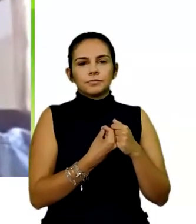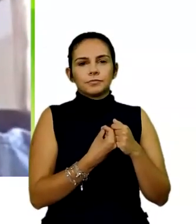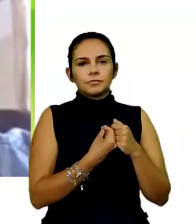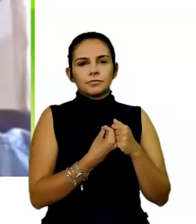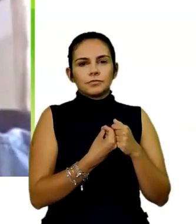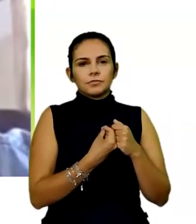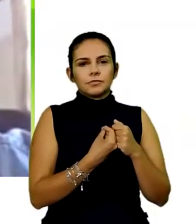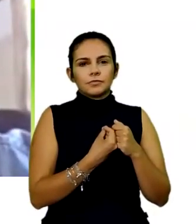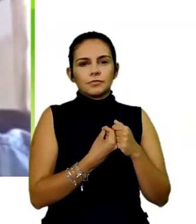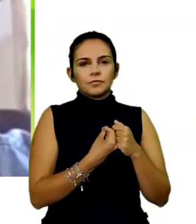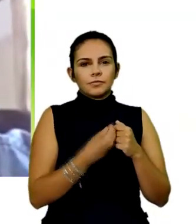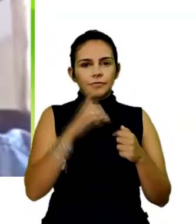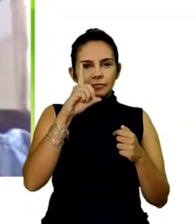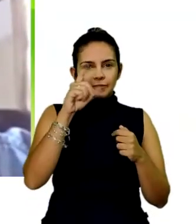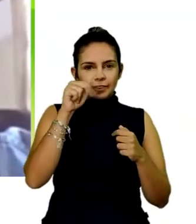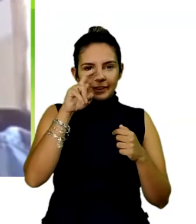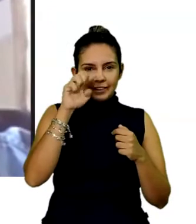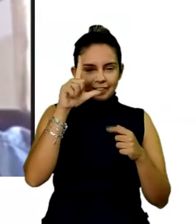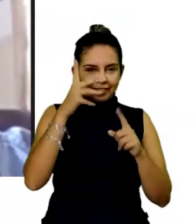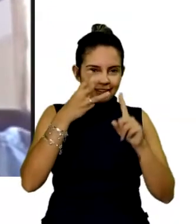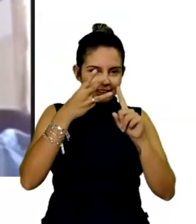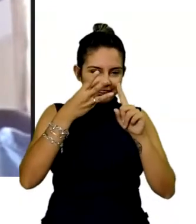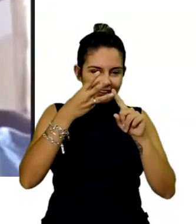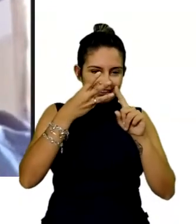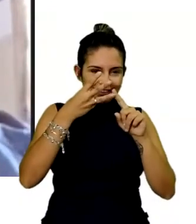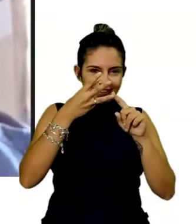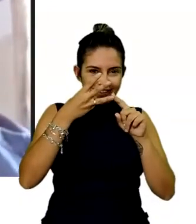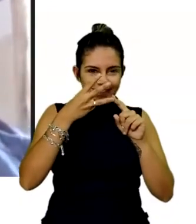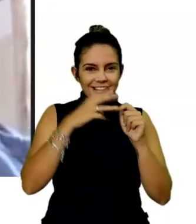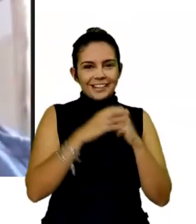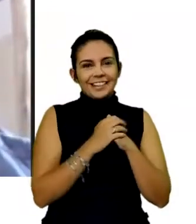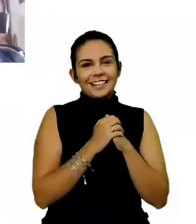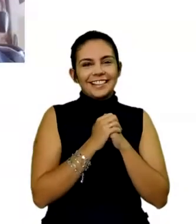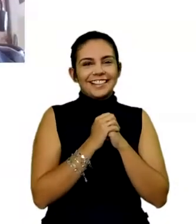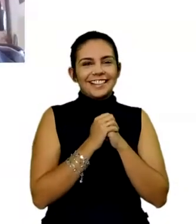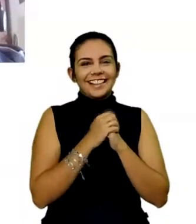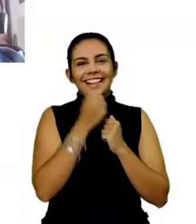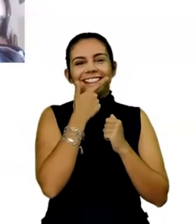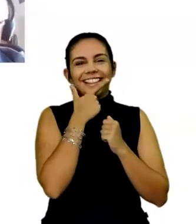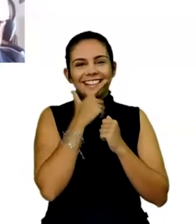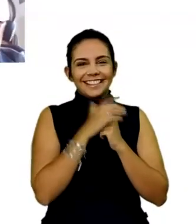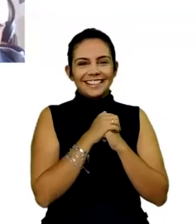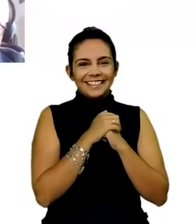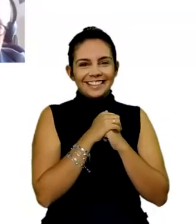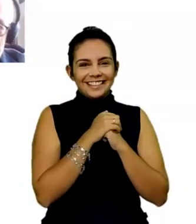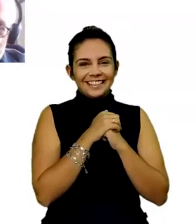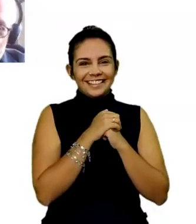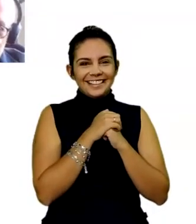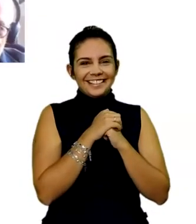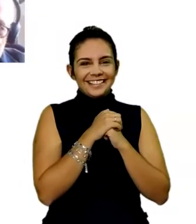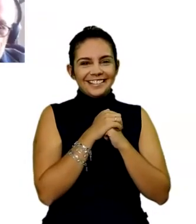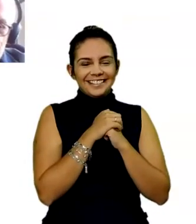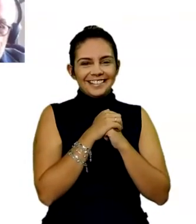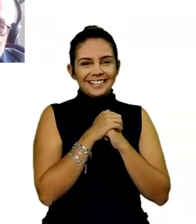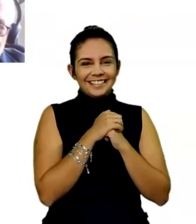o Daniel, o terceiro, né? É Lucas, Eliardo. Não, o Lucas é o mais